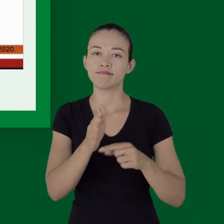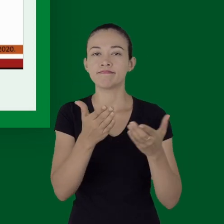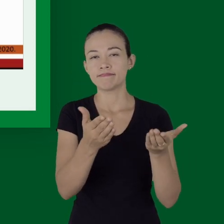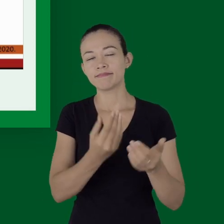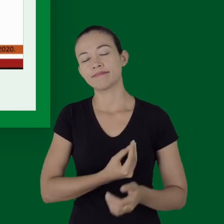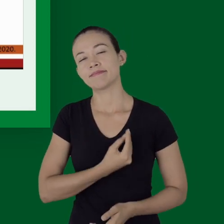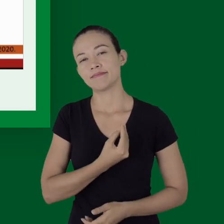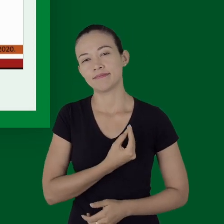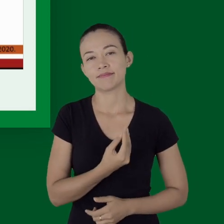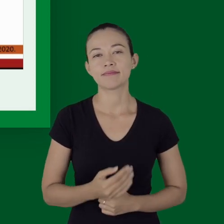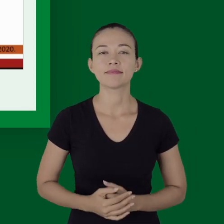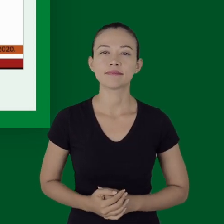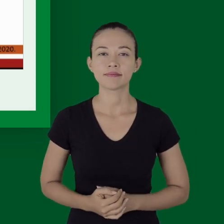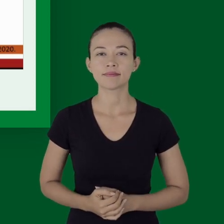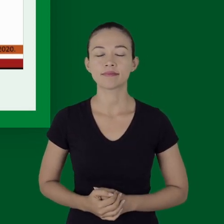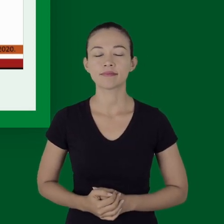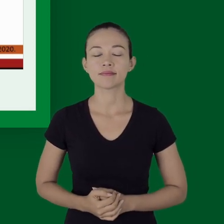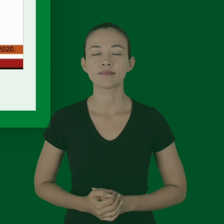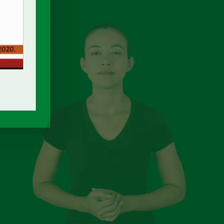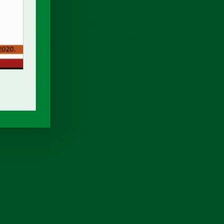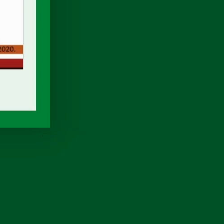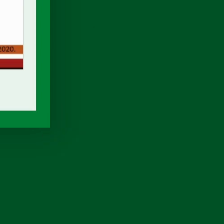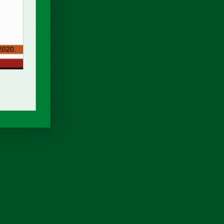intervenções do suporte avançado de vida.